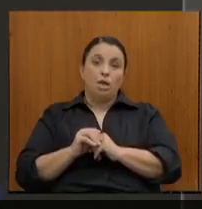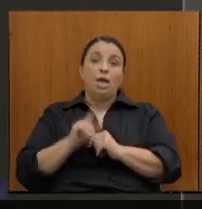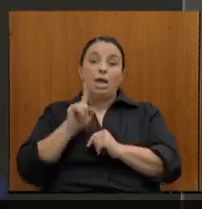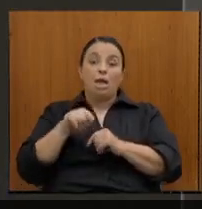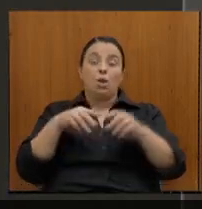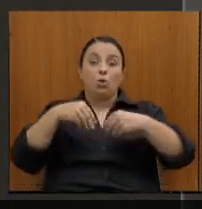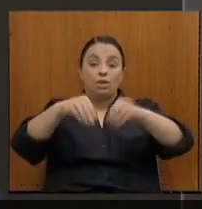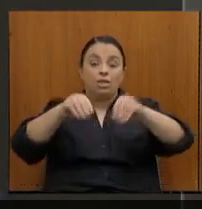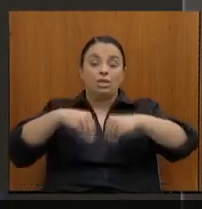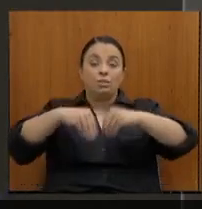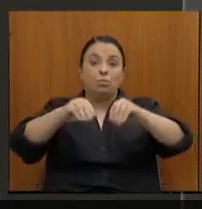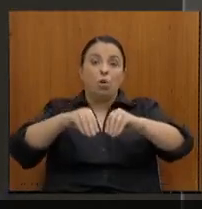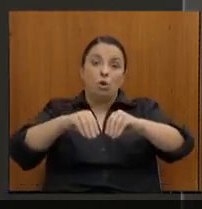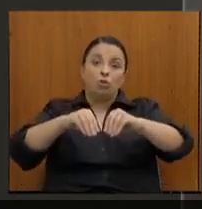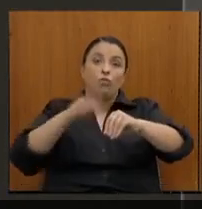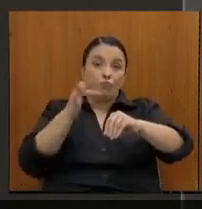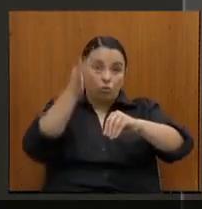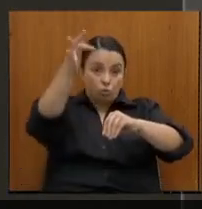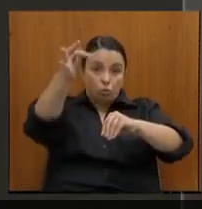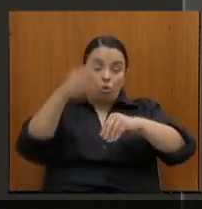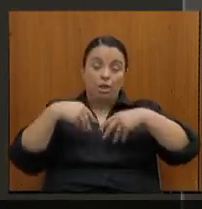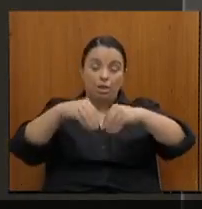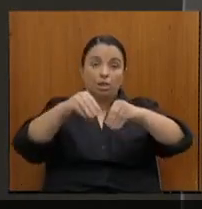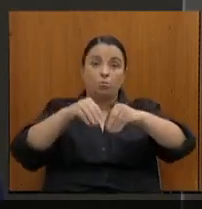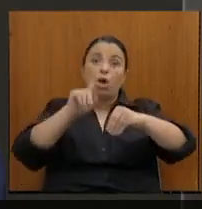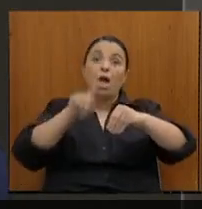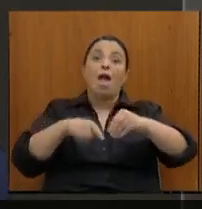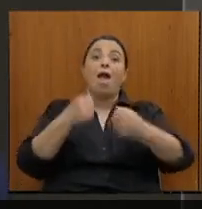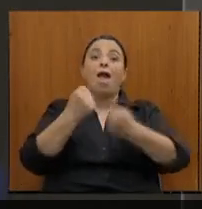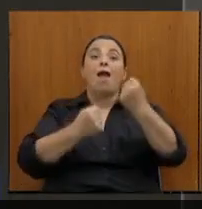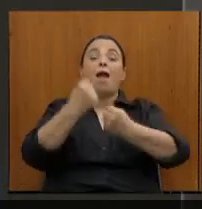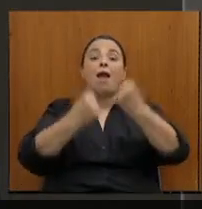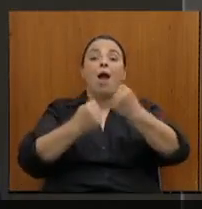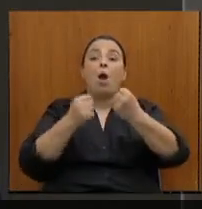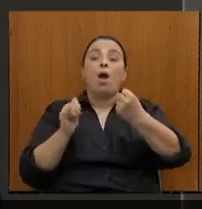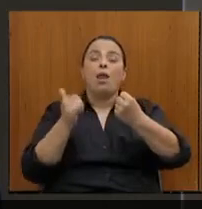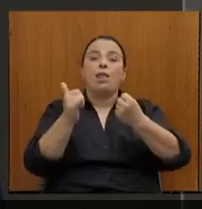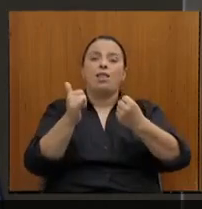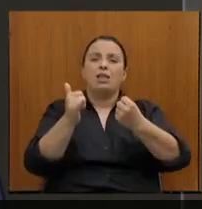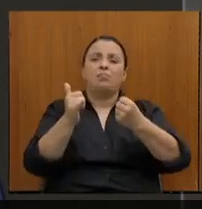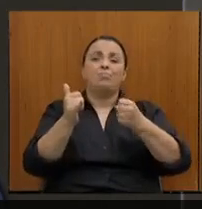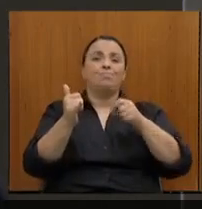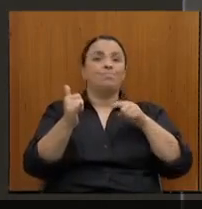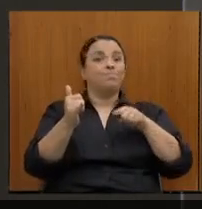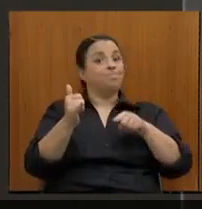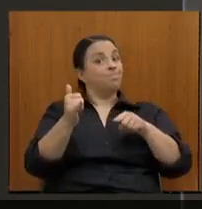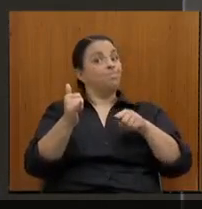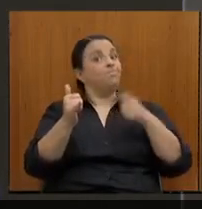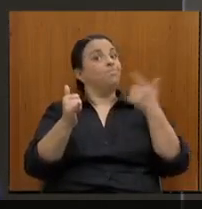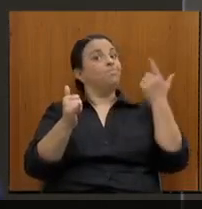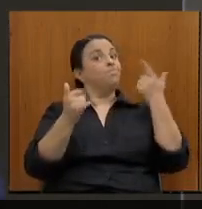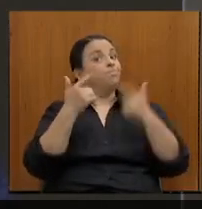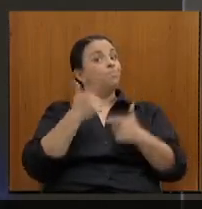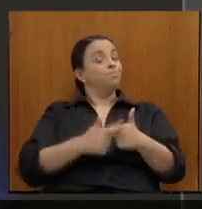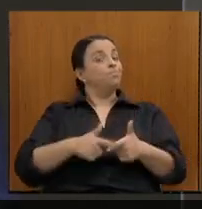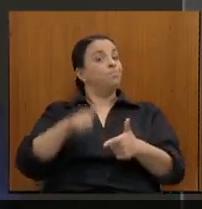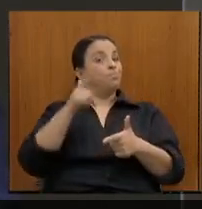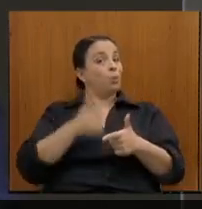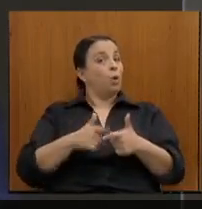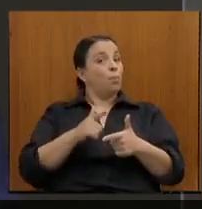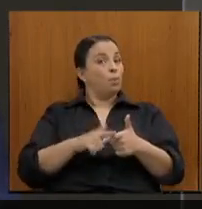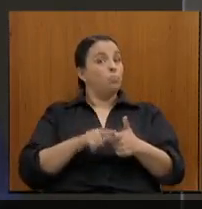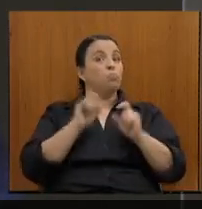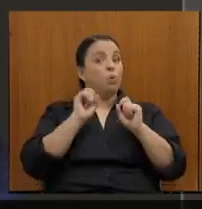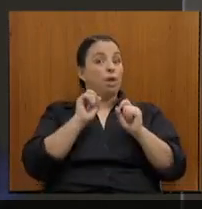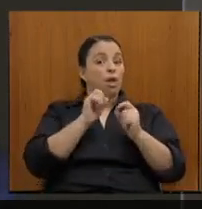parte vai ser com carros elétricos mas Aí surge um problema sério e a energia eólica energia